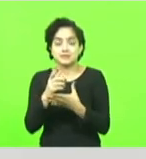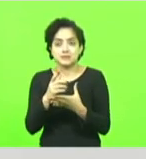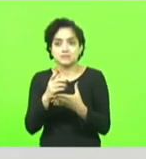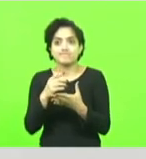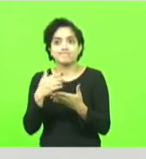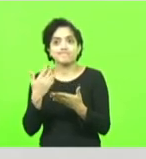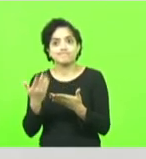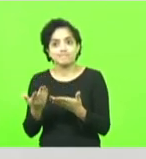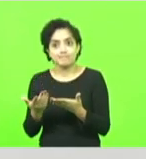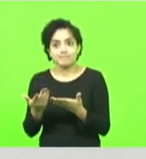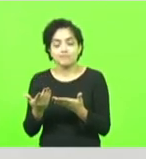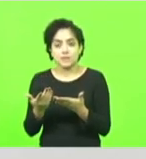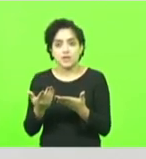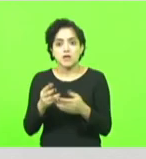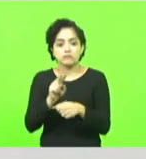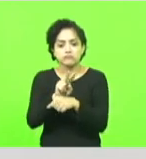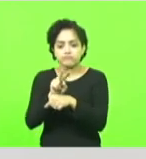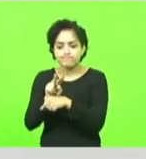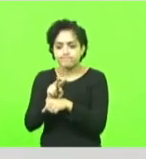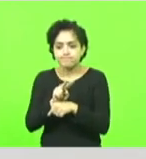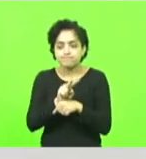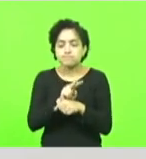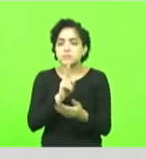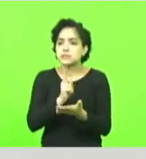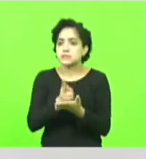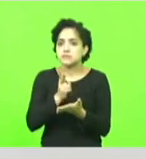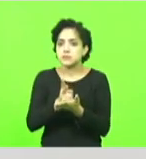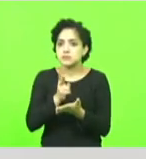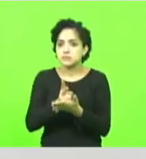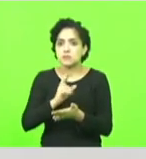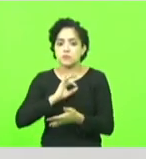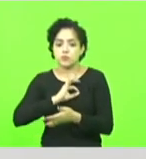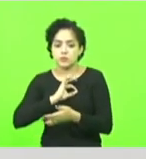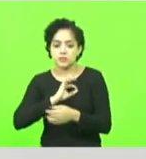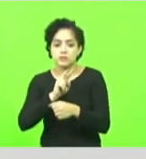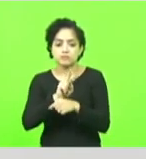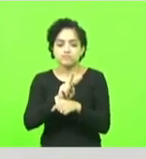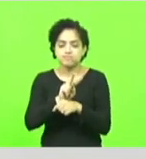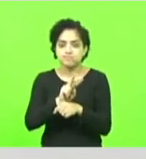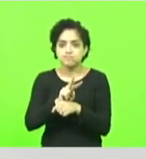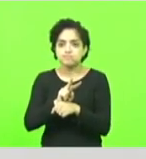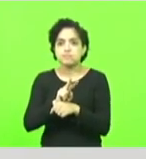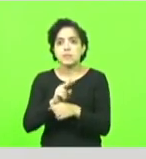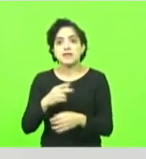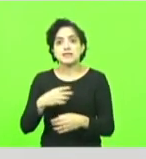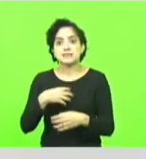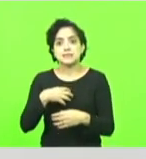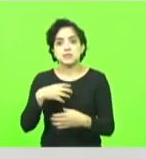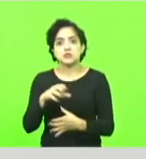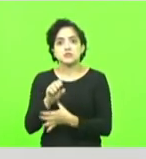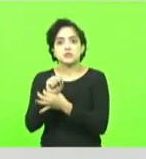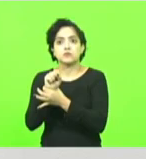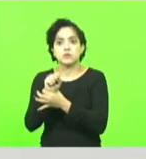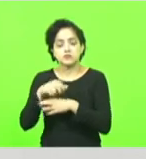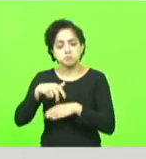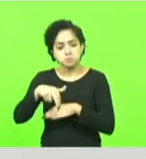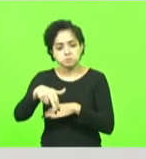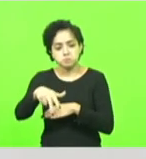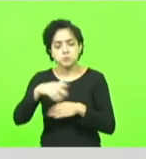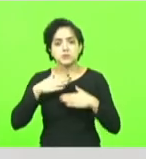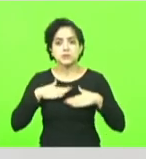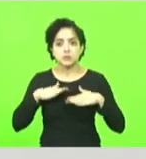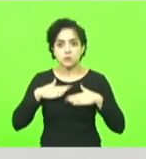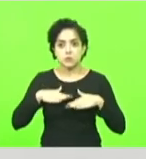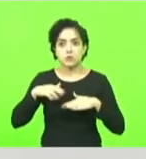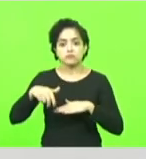positivos, que há um patrulhamento constante da Polícia Militar, isso traz segurança, traz estabilidade. Eu consigo caminhar sabendo que sempre a